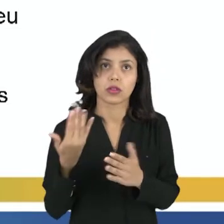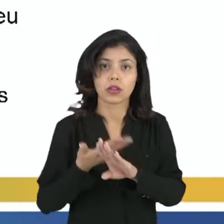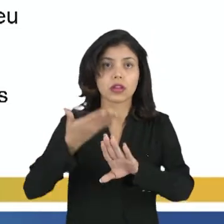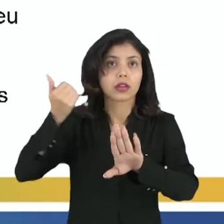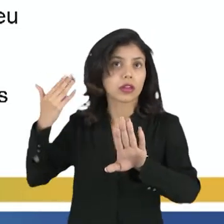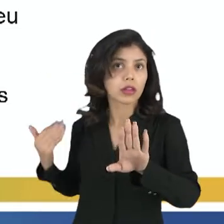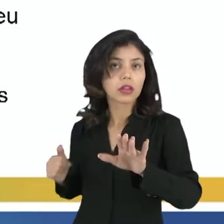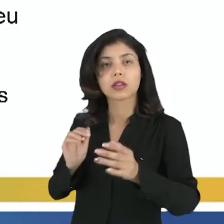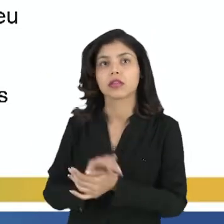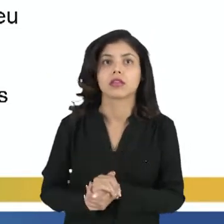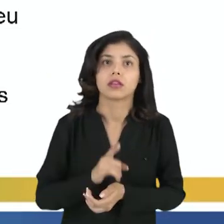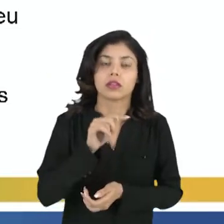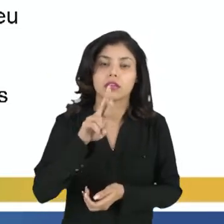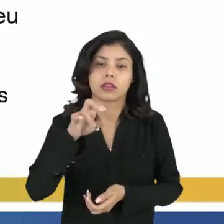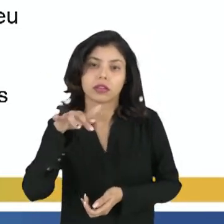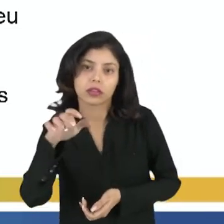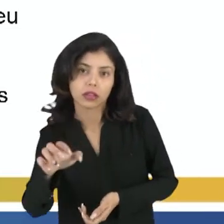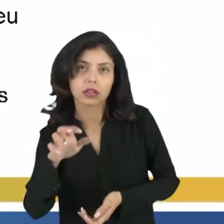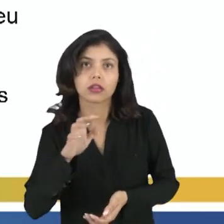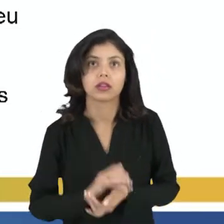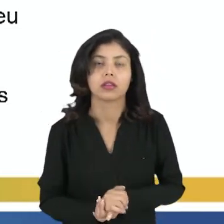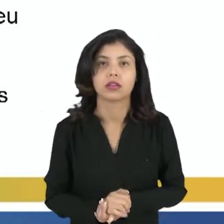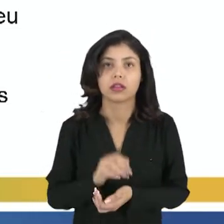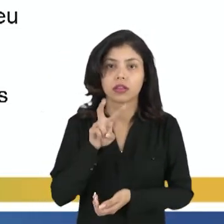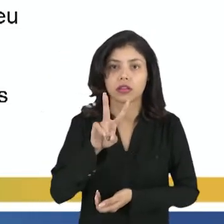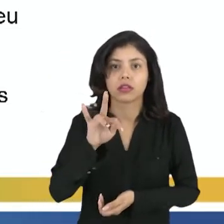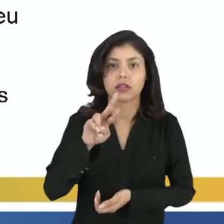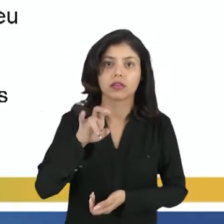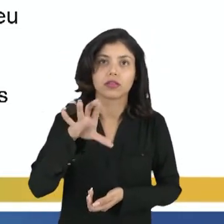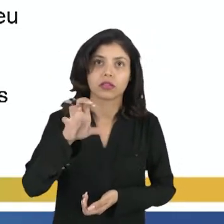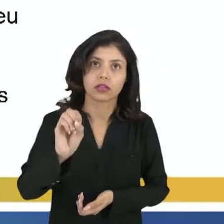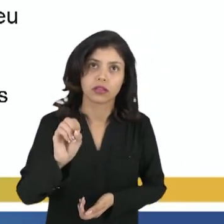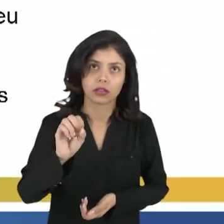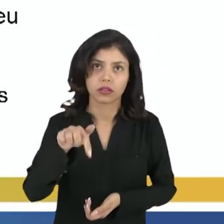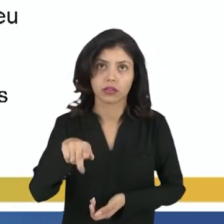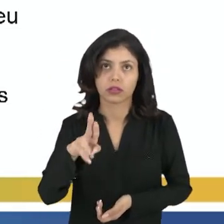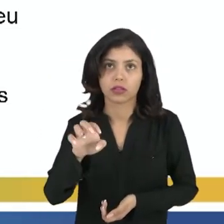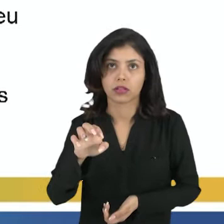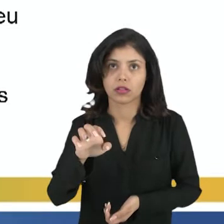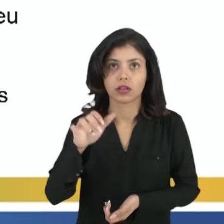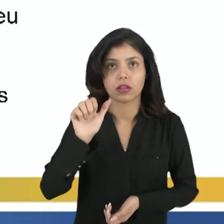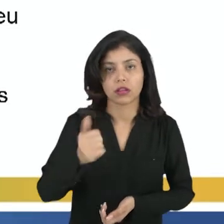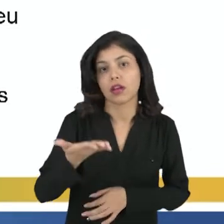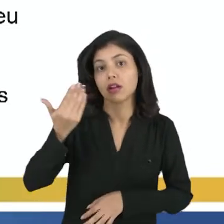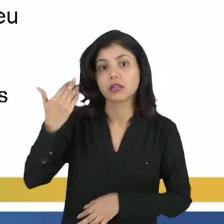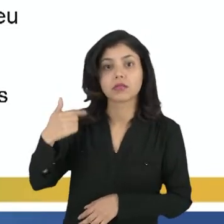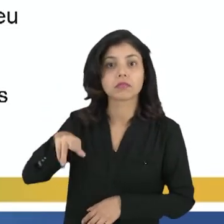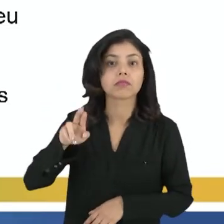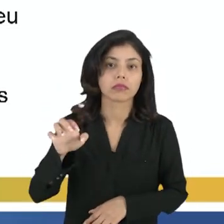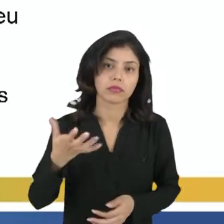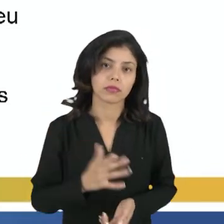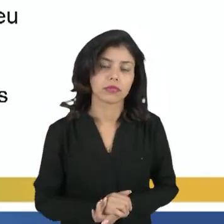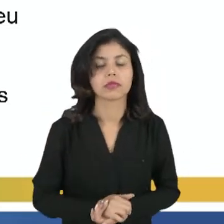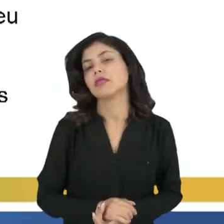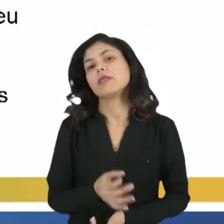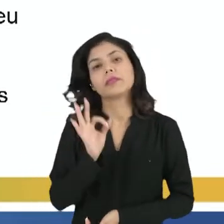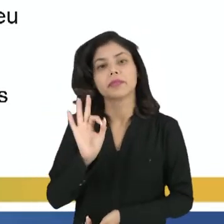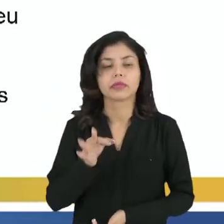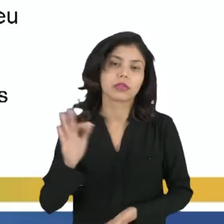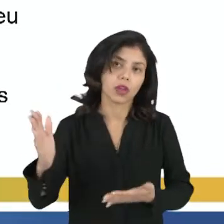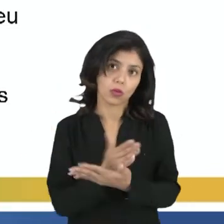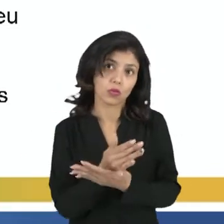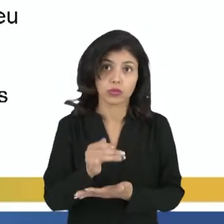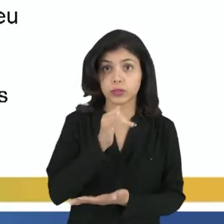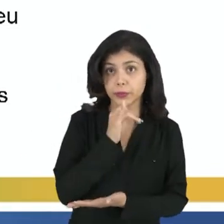vem anteposta, antes, né? Aí inicia com desde que, visto que, antes que, tá certo? São